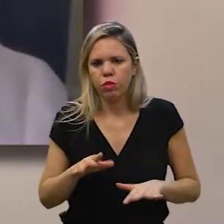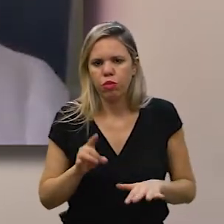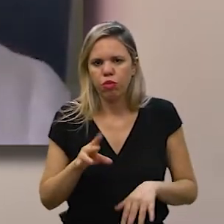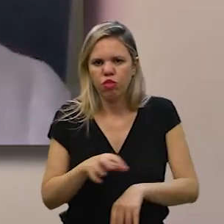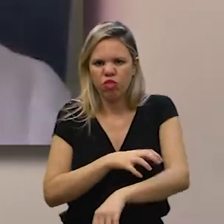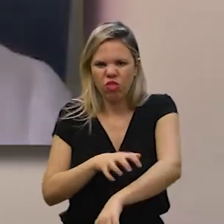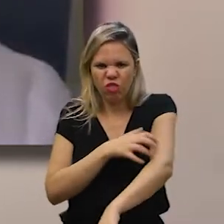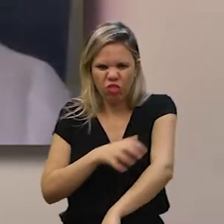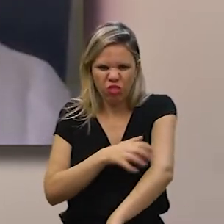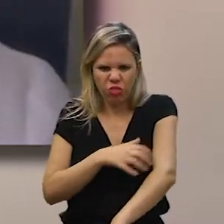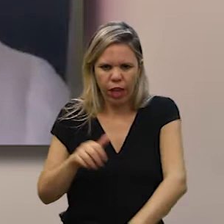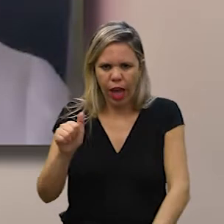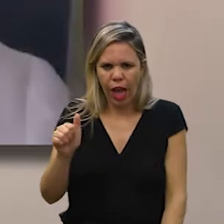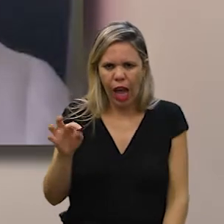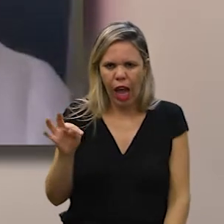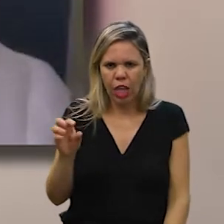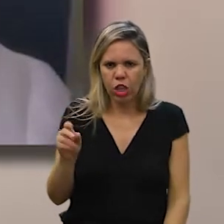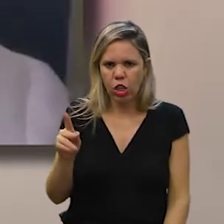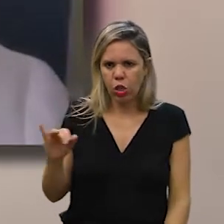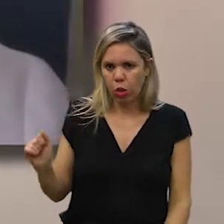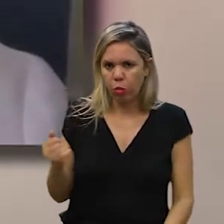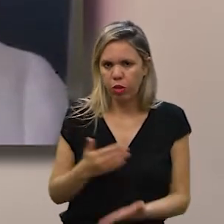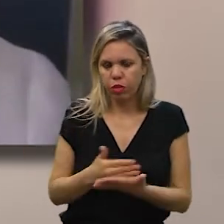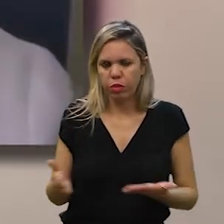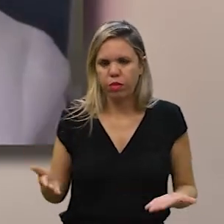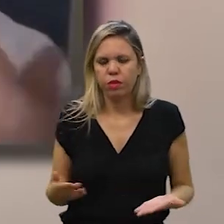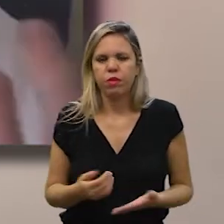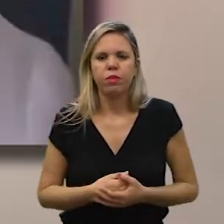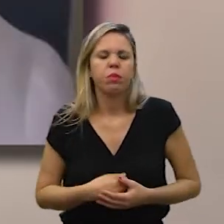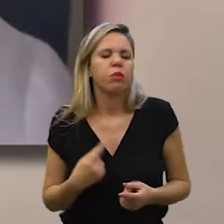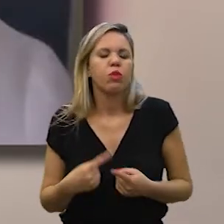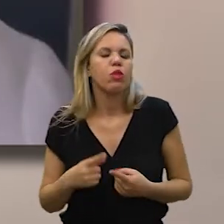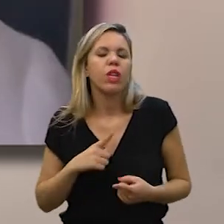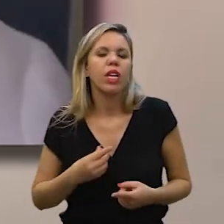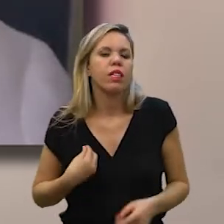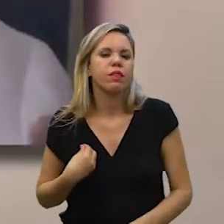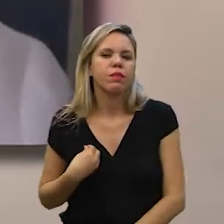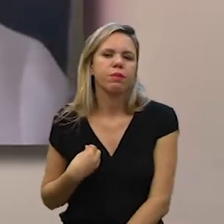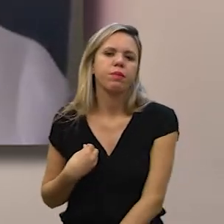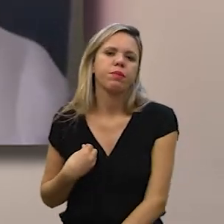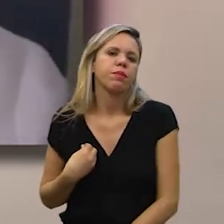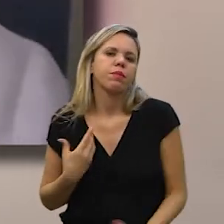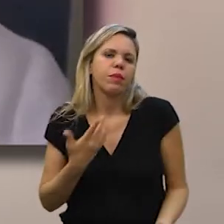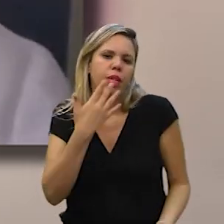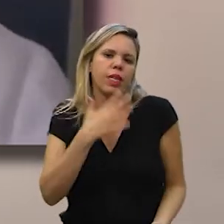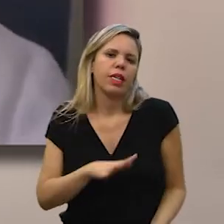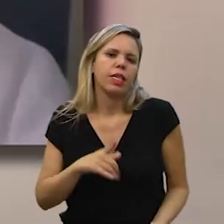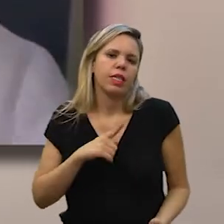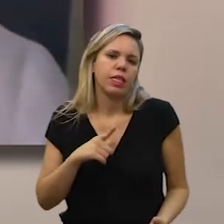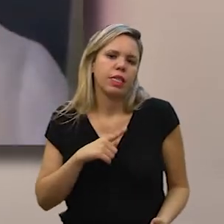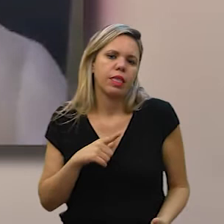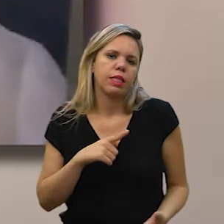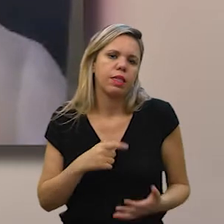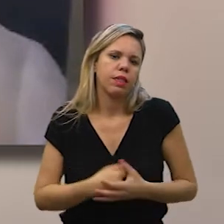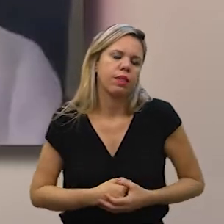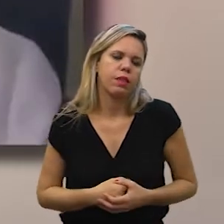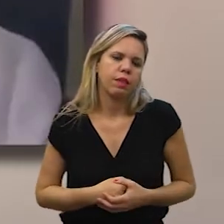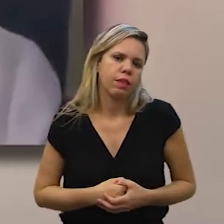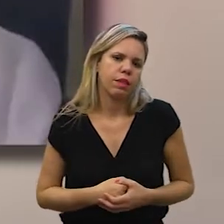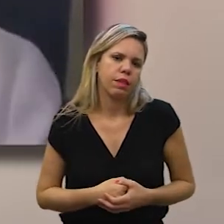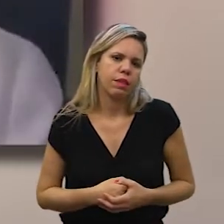é a dermatite atópica que começa. E por que existe isso? Porque a criança tem